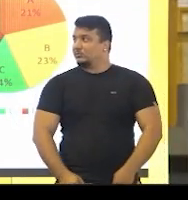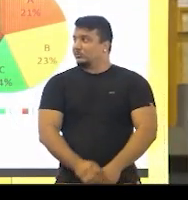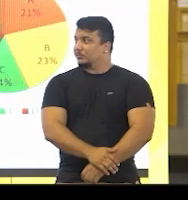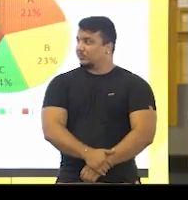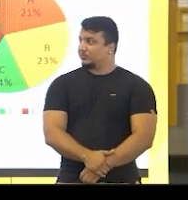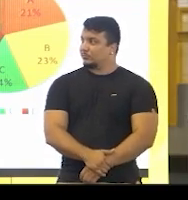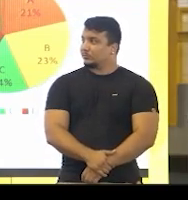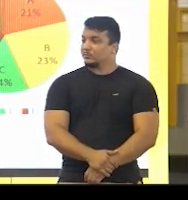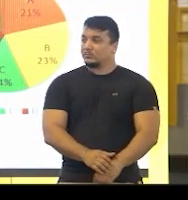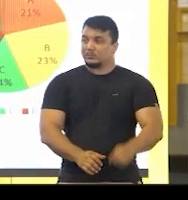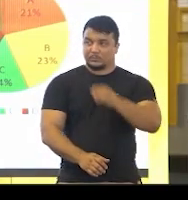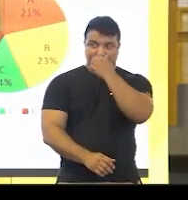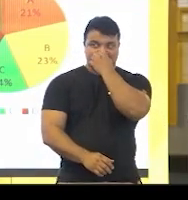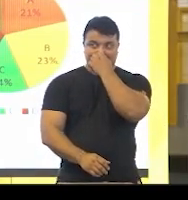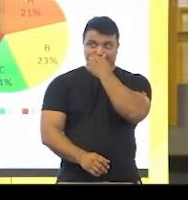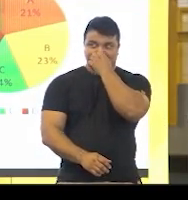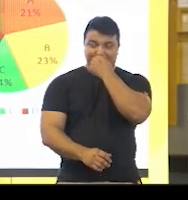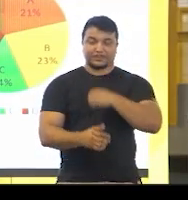por favor. Diz assim, ó: